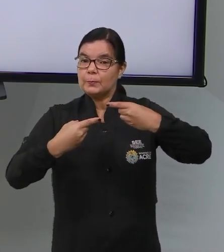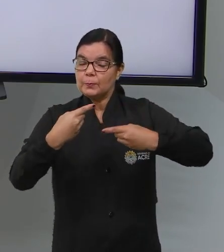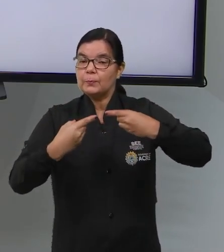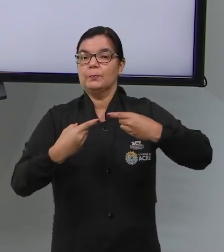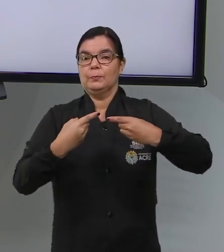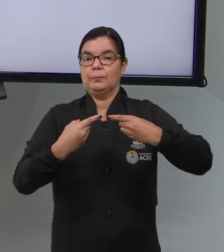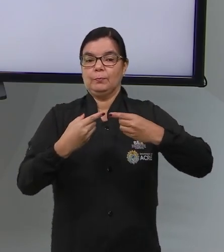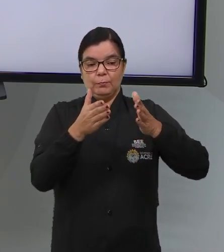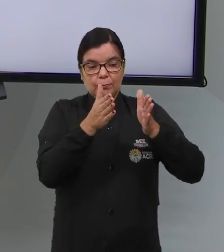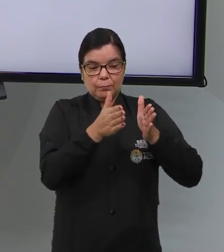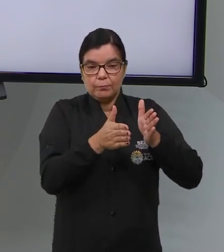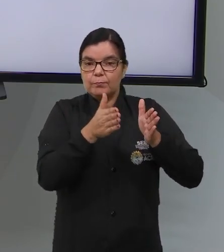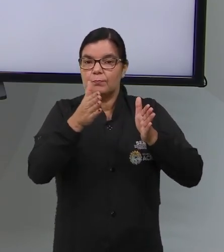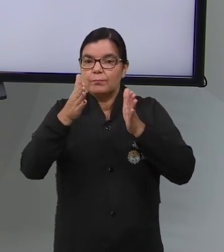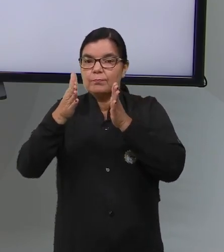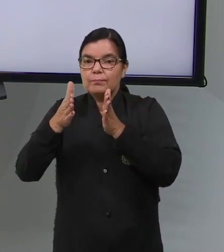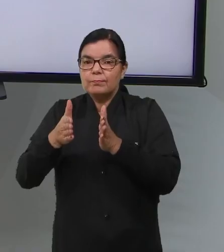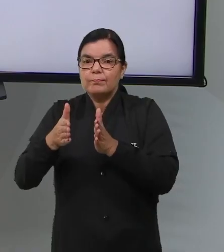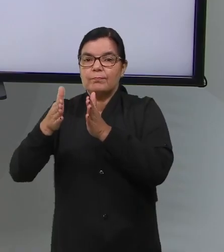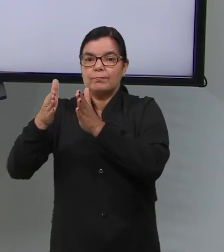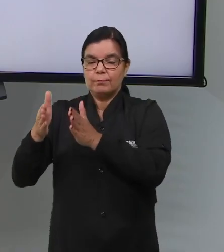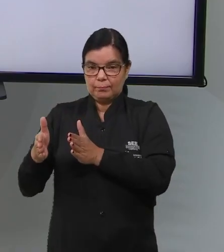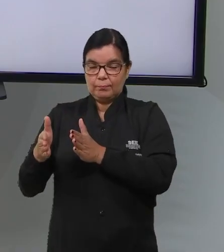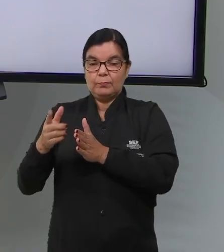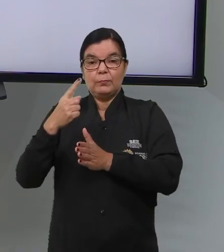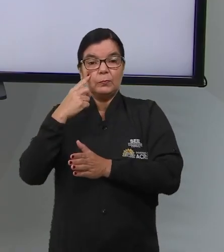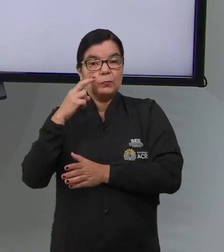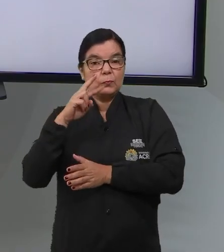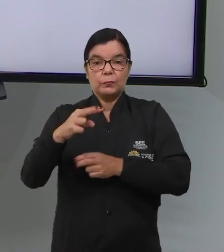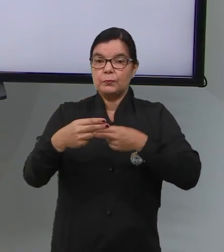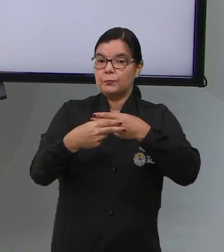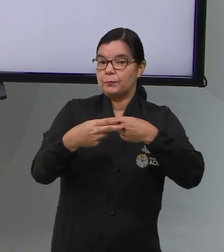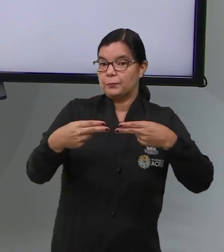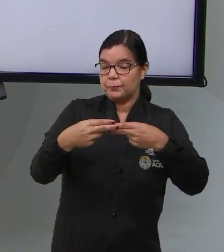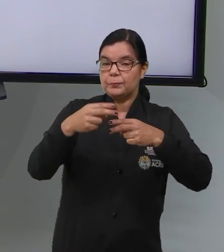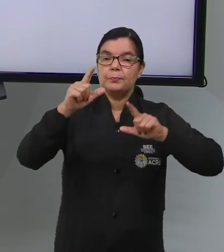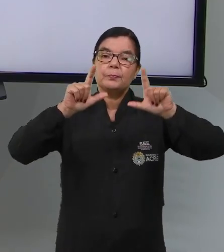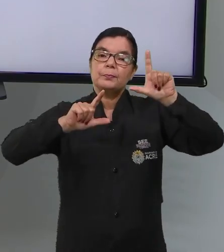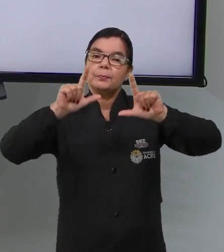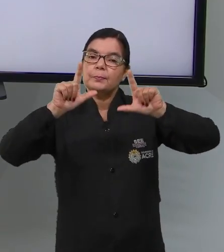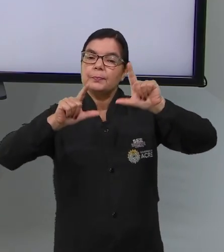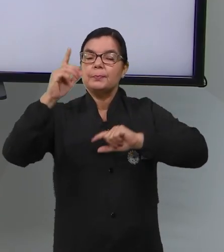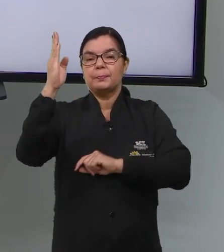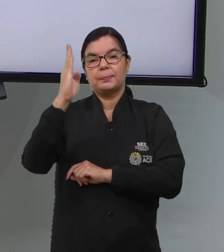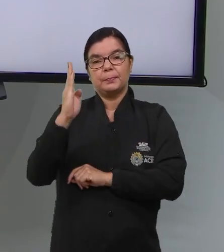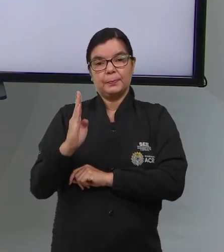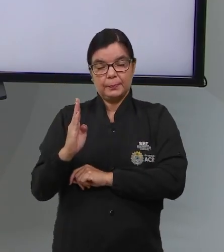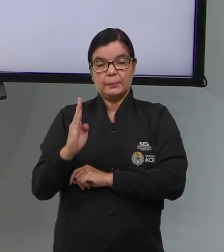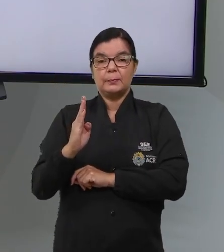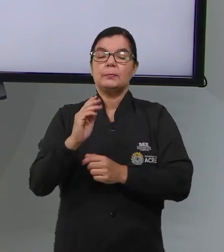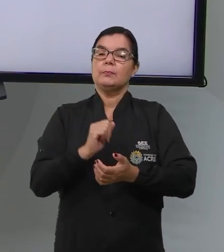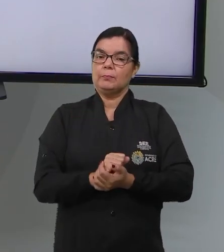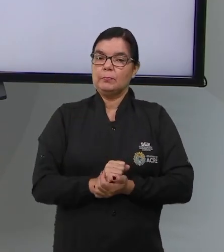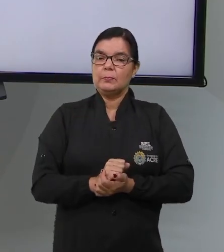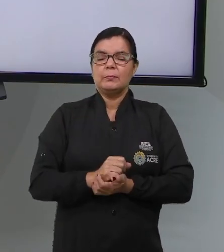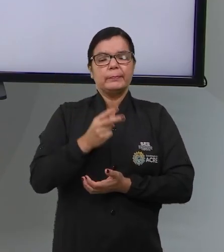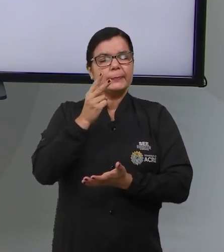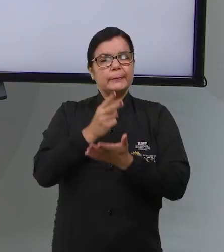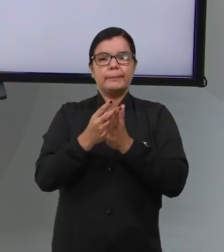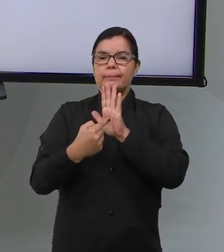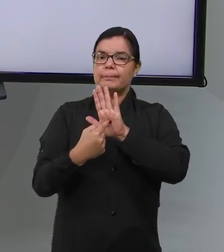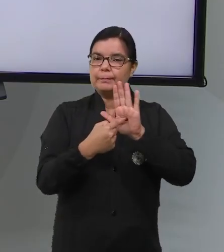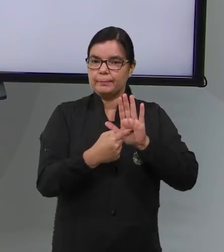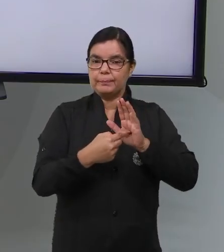questão de classe. Se você observa um produto existente na televisão brasileira, bastante recorrente,